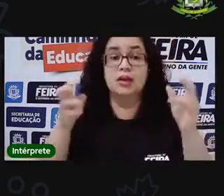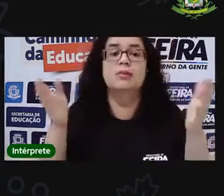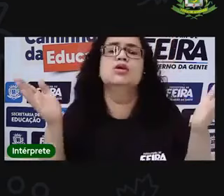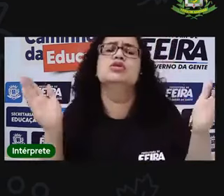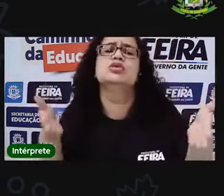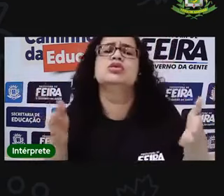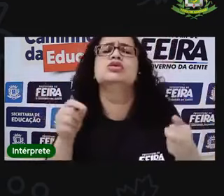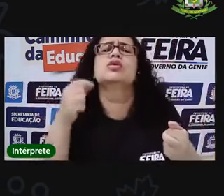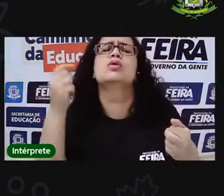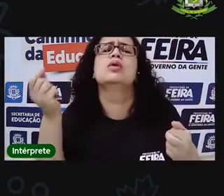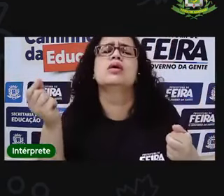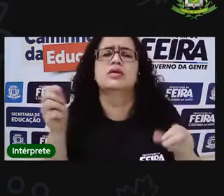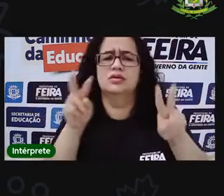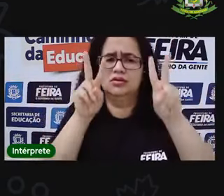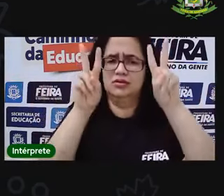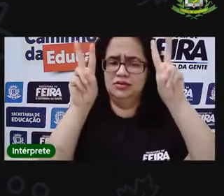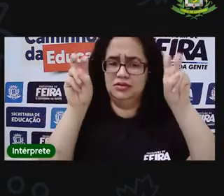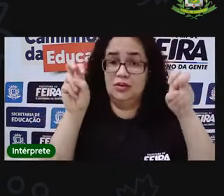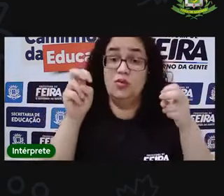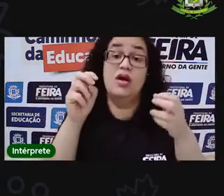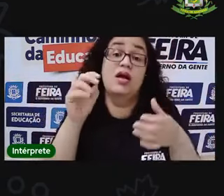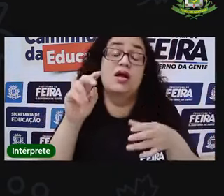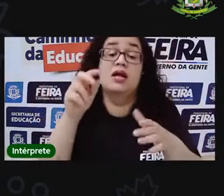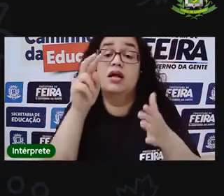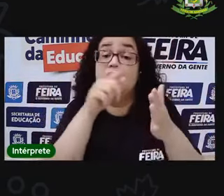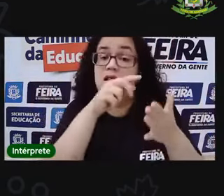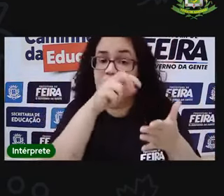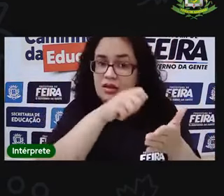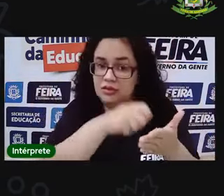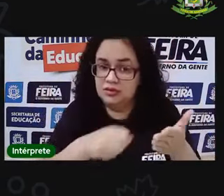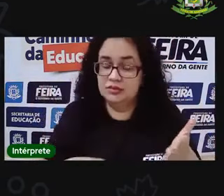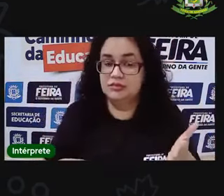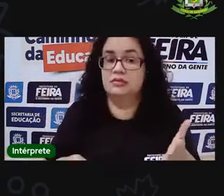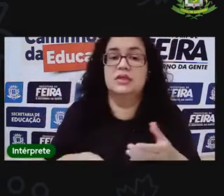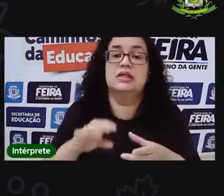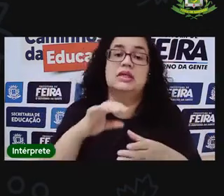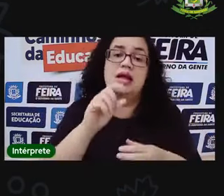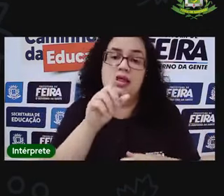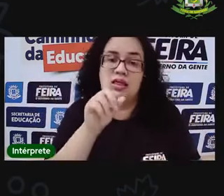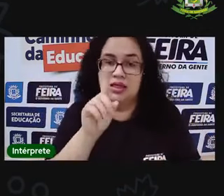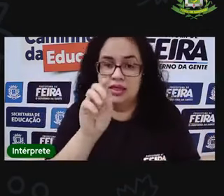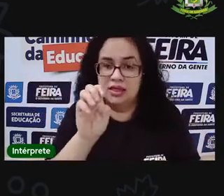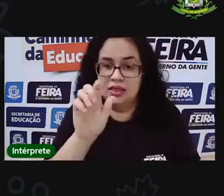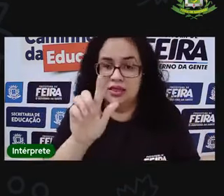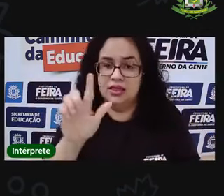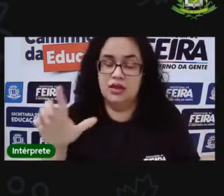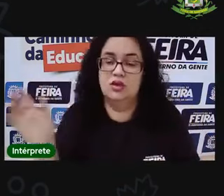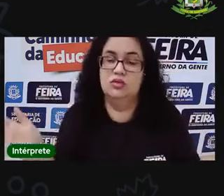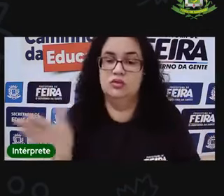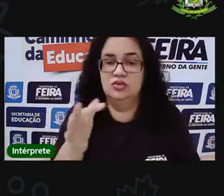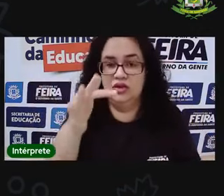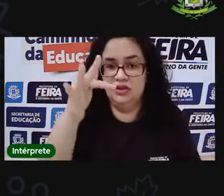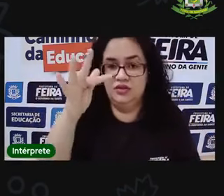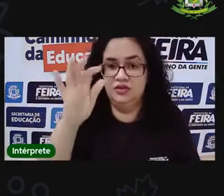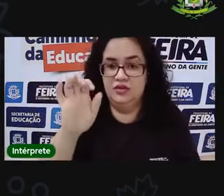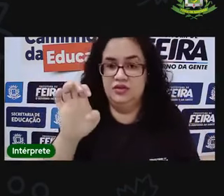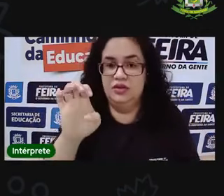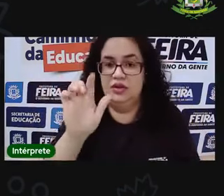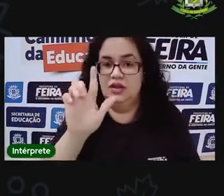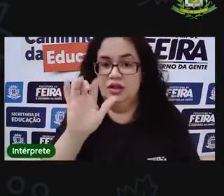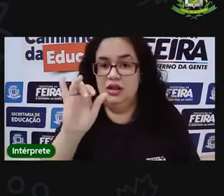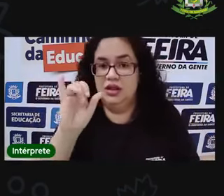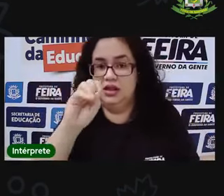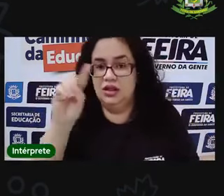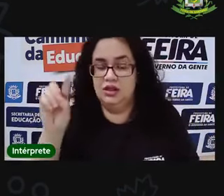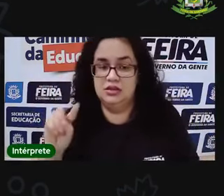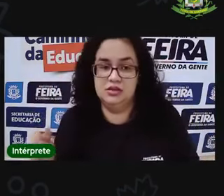título da música, só que é uma composição, né, de Del Feliz. Ele canta com alegria enorme nesse clipe para a gente, que pré-anuncia o nosso